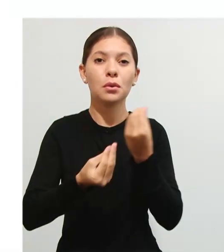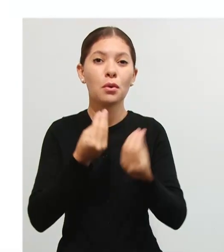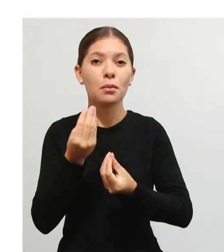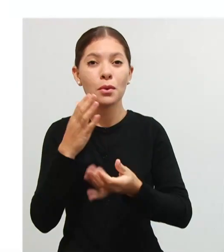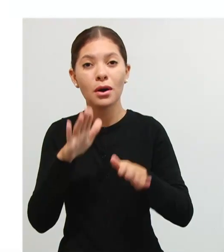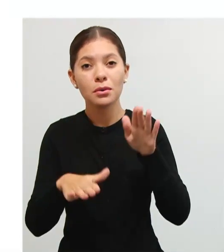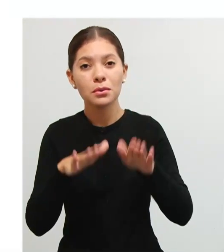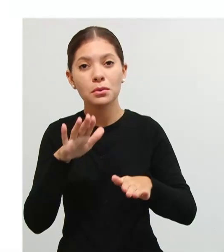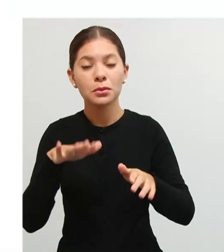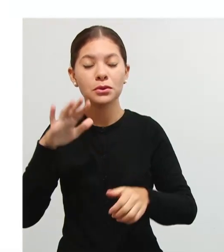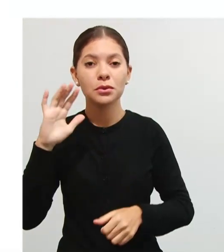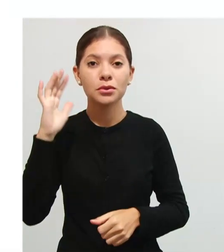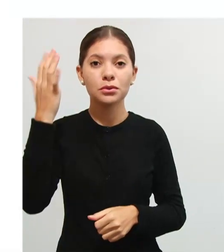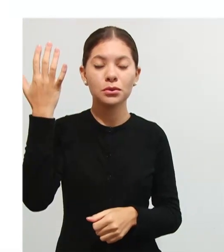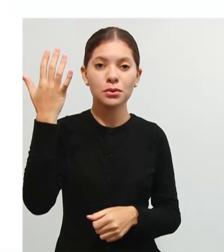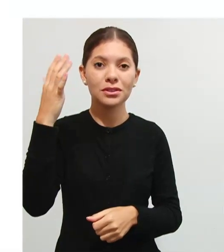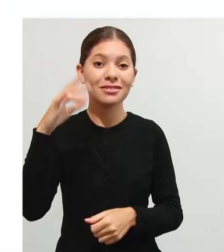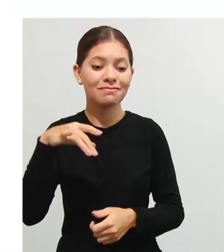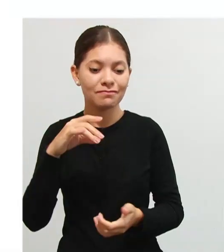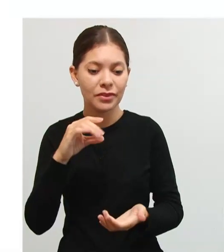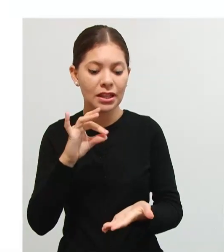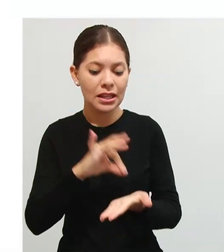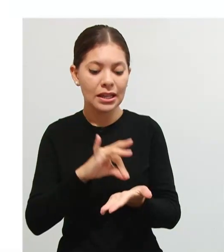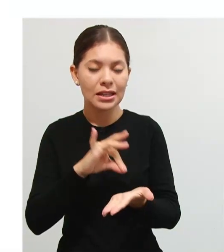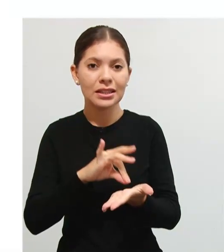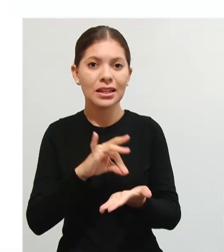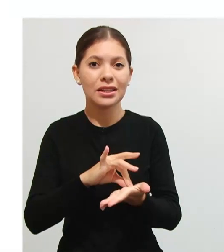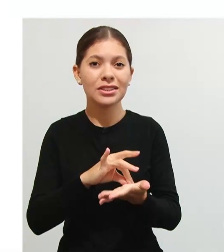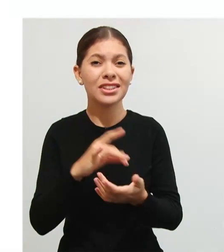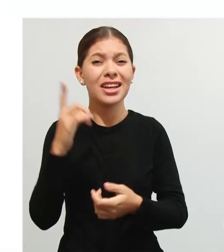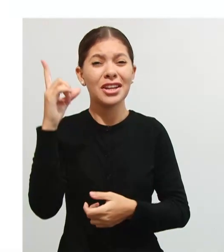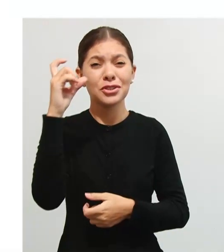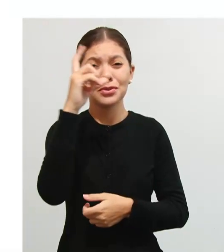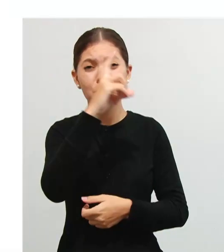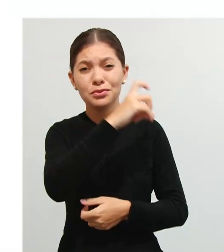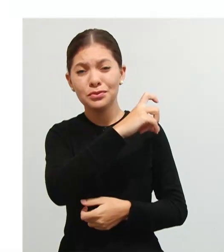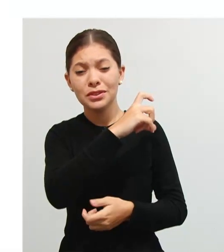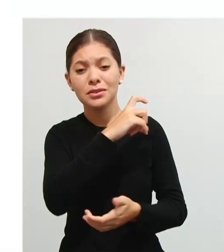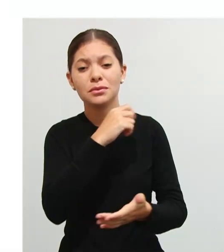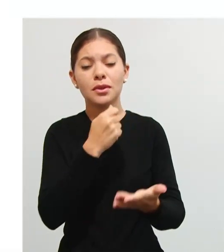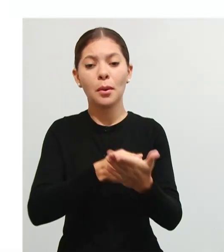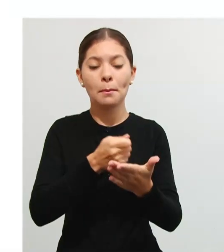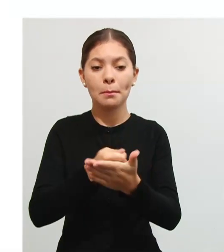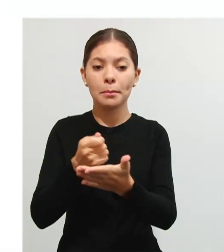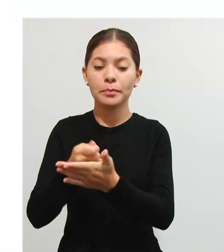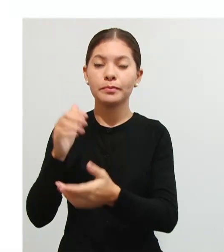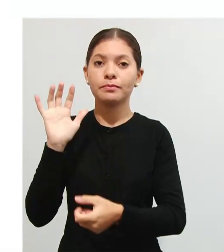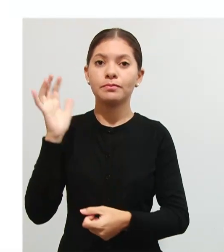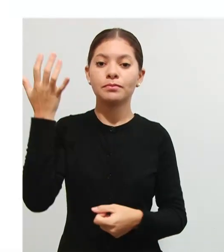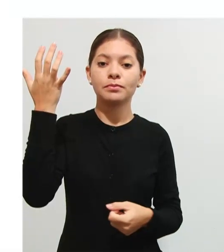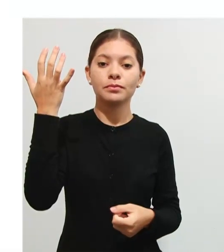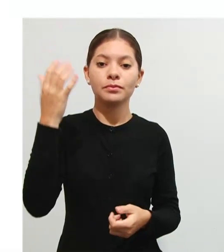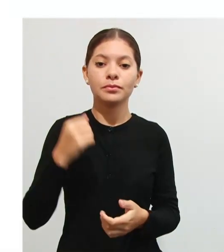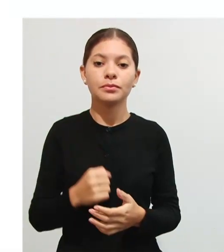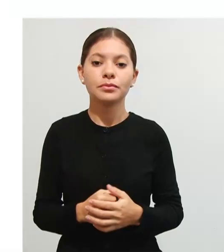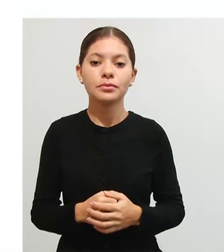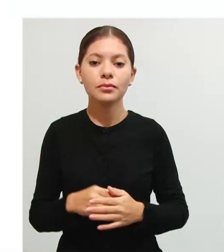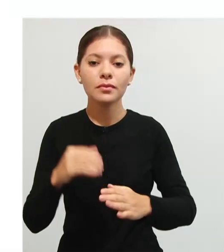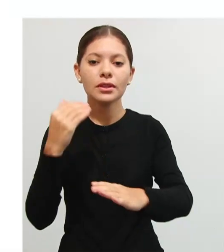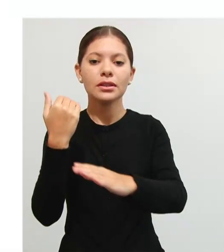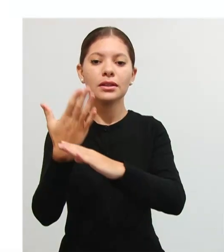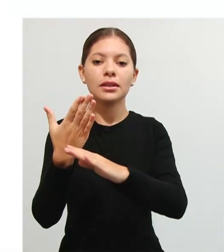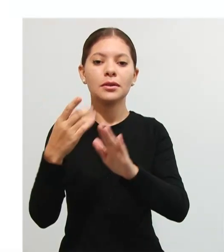situações têm efeito na realidade, mas não é possível ou é muito difícil dar um preço para essa situação.